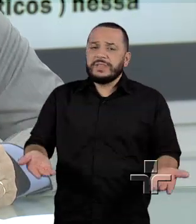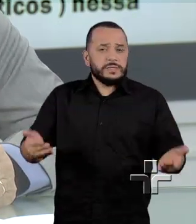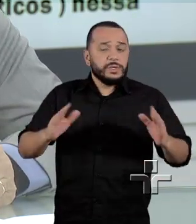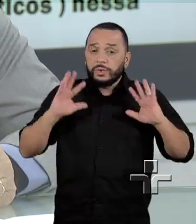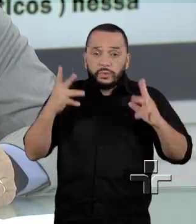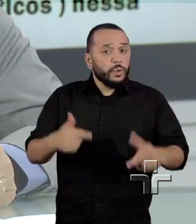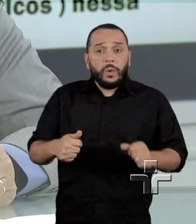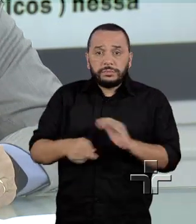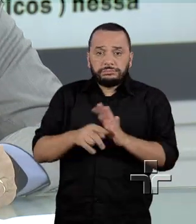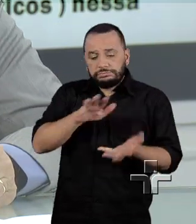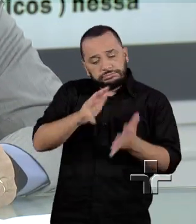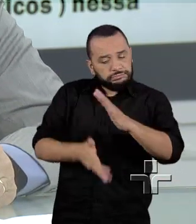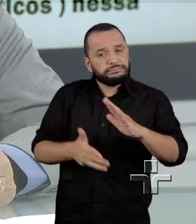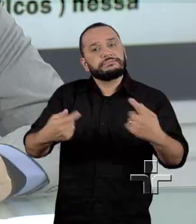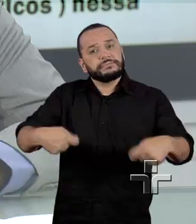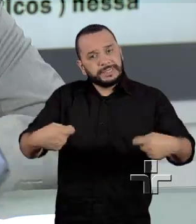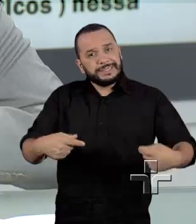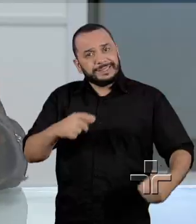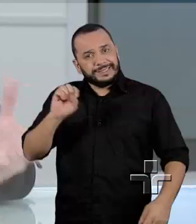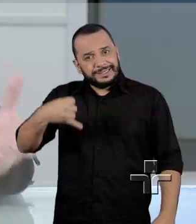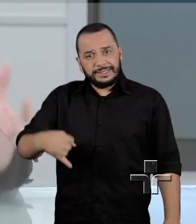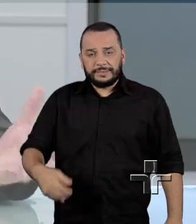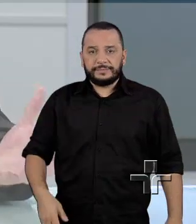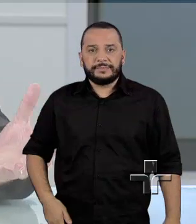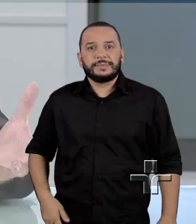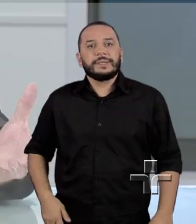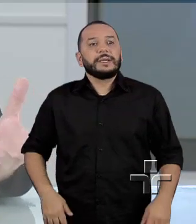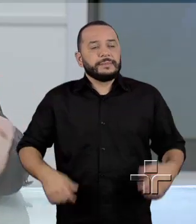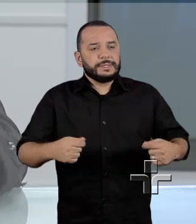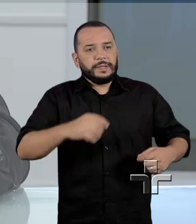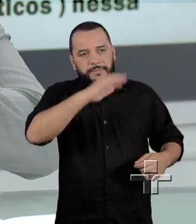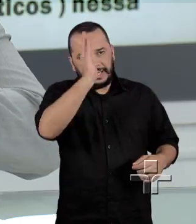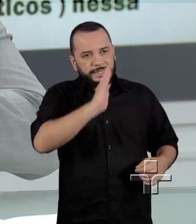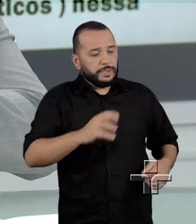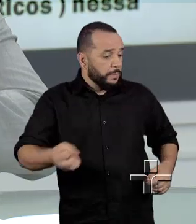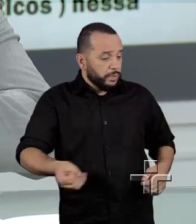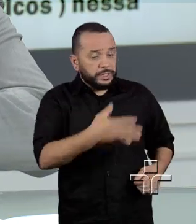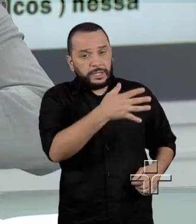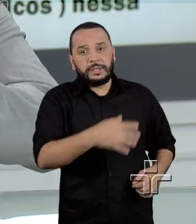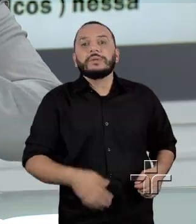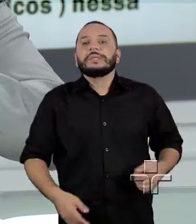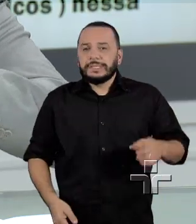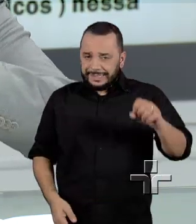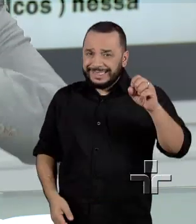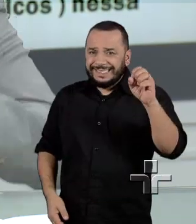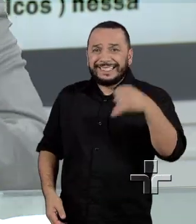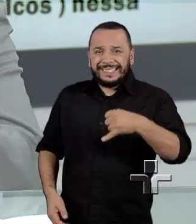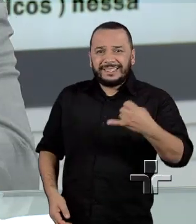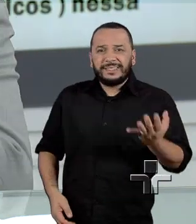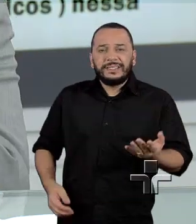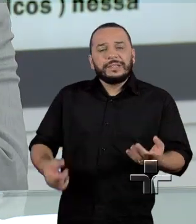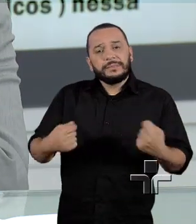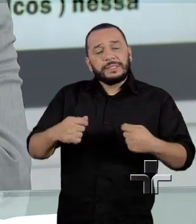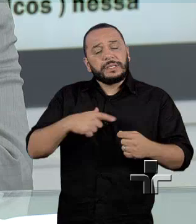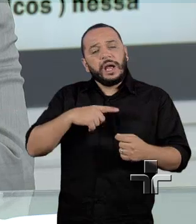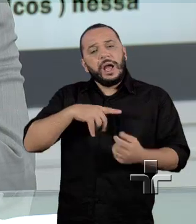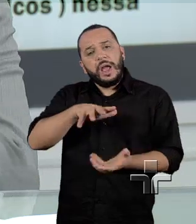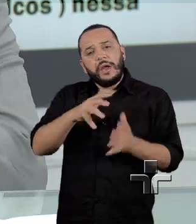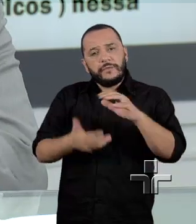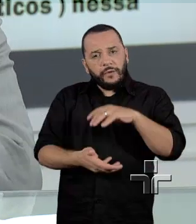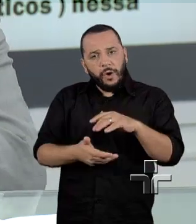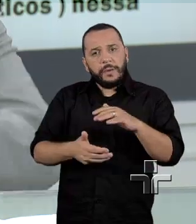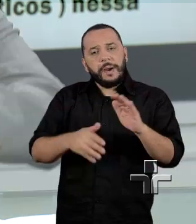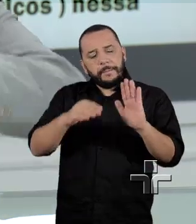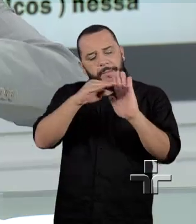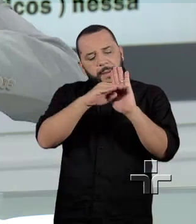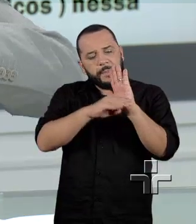as reformas são necessárias. Tem que modernizar esse país. Vamos pensar o país dentro de um programa de reformas.